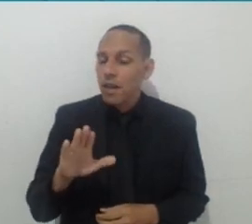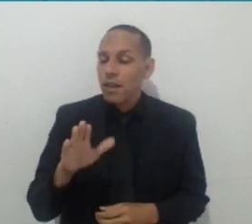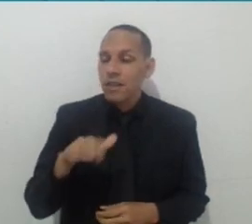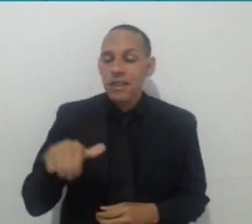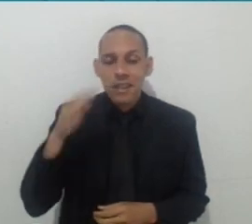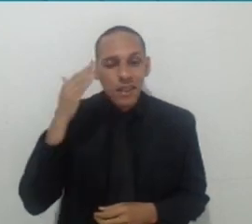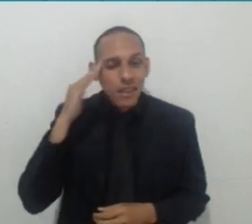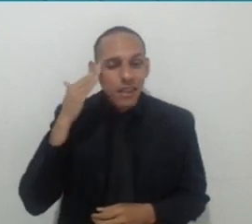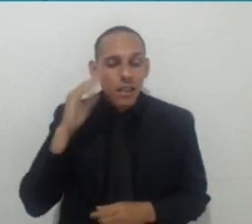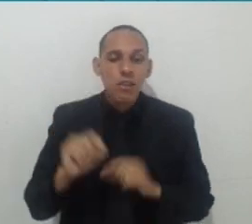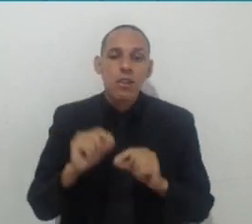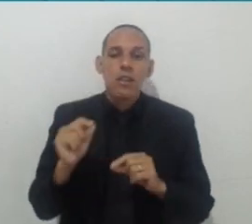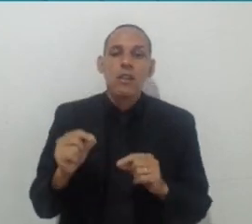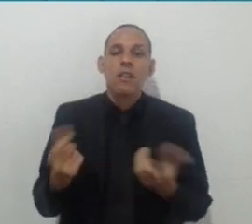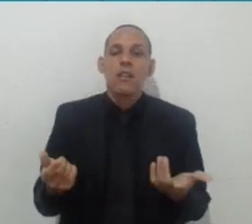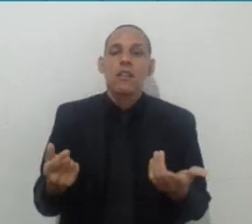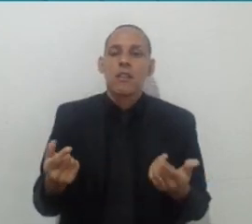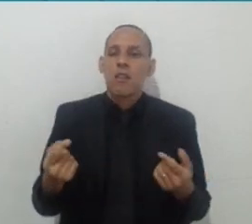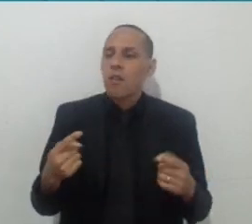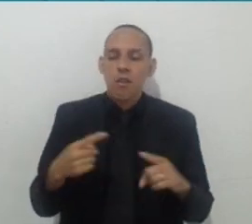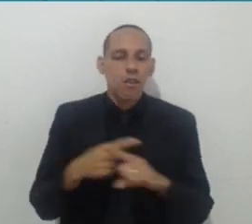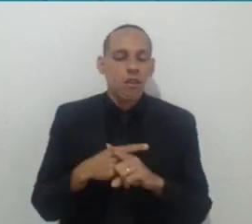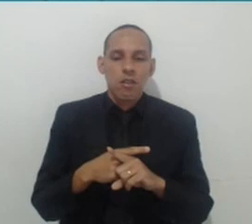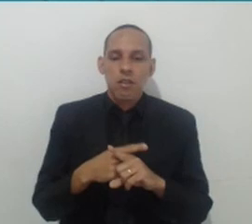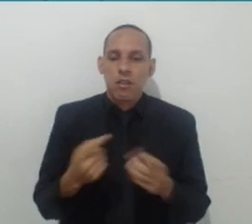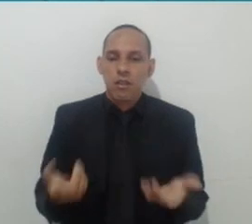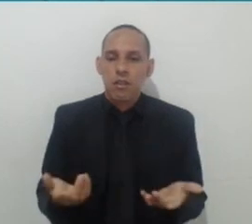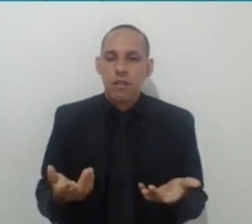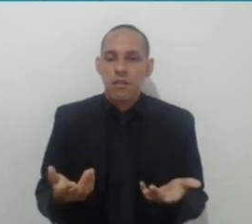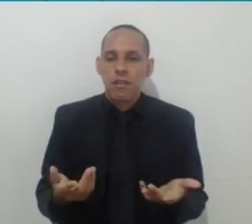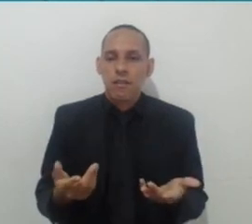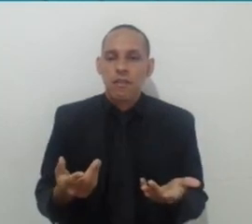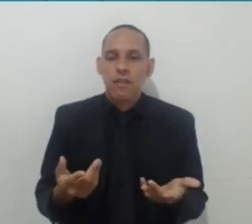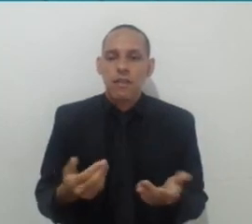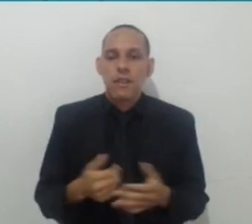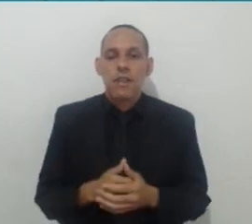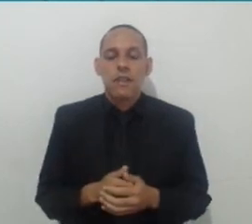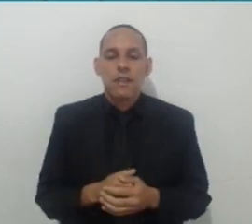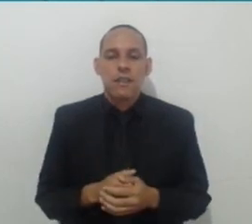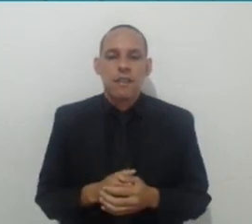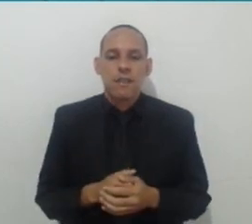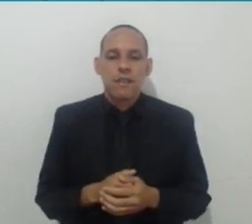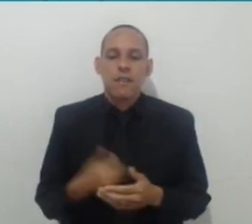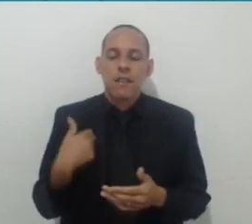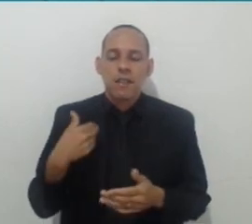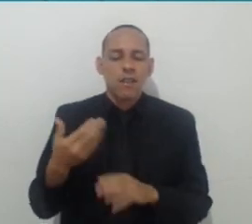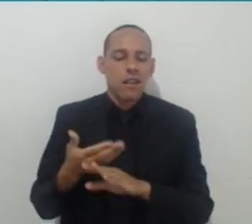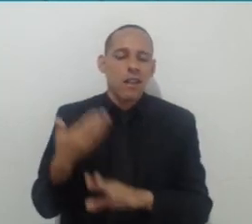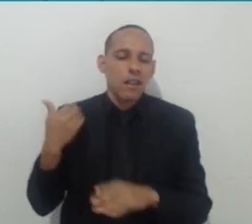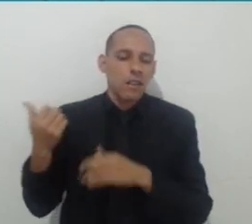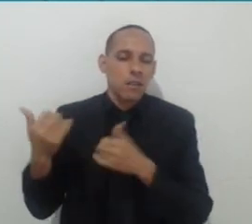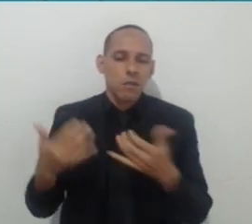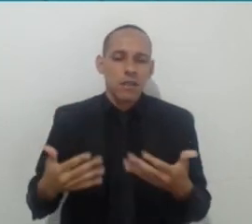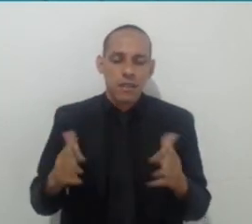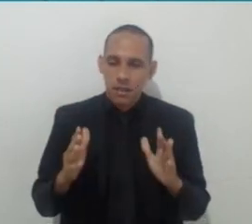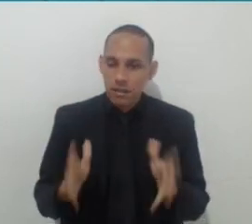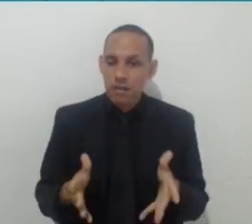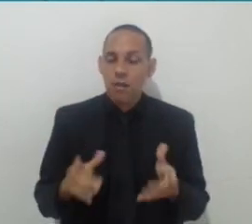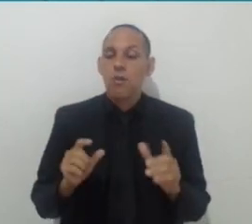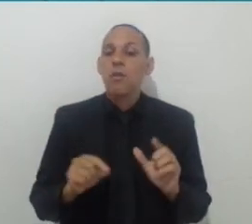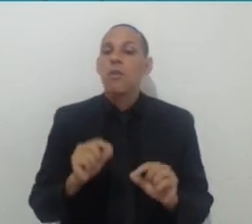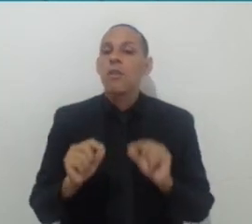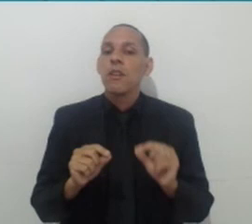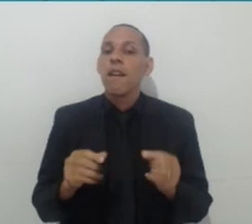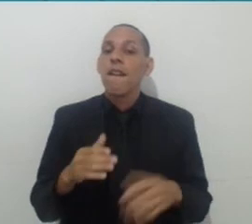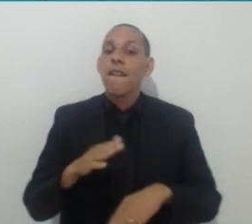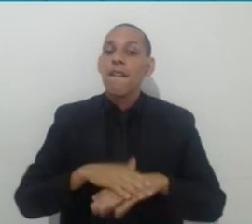inclusive seu próprio compromisso, considerando no já mencionado despacho que mencionei antes, determinando a realização de procedimentos